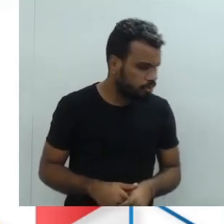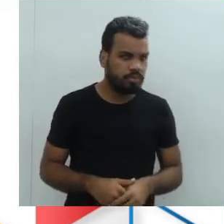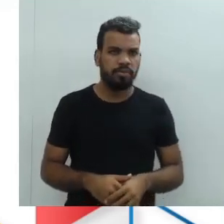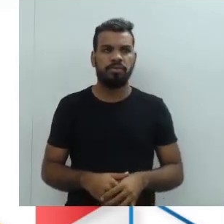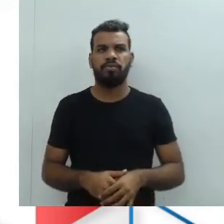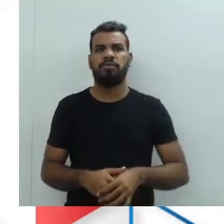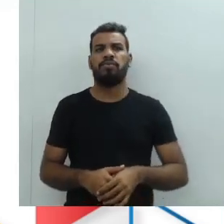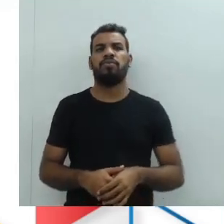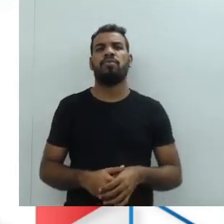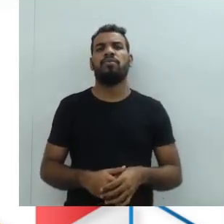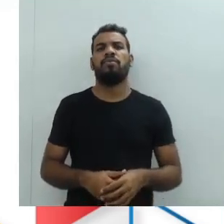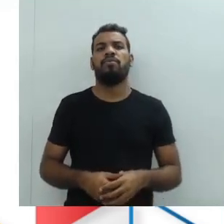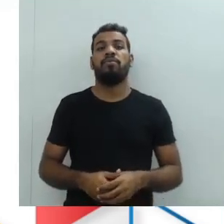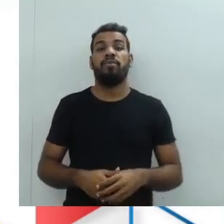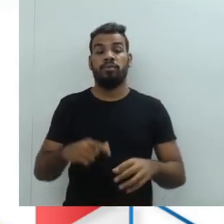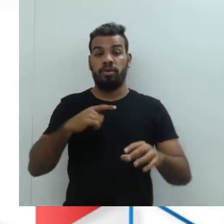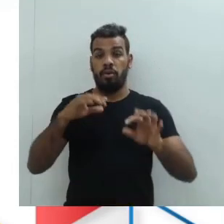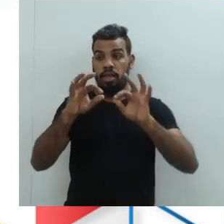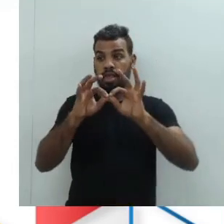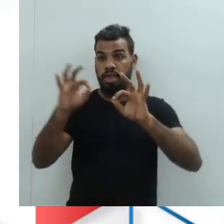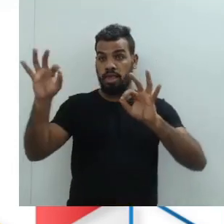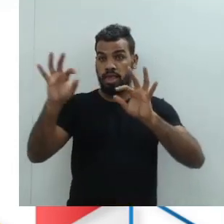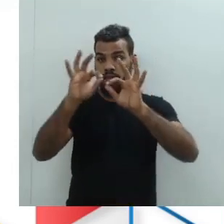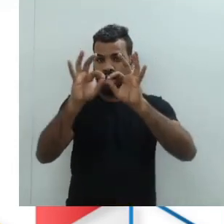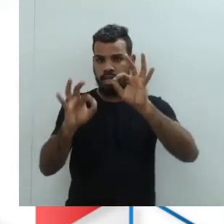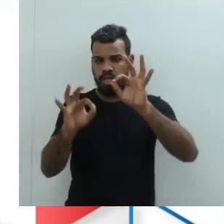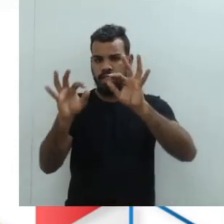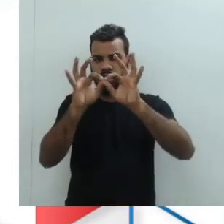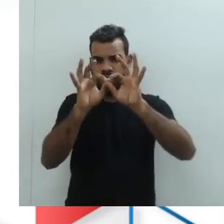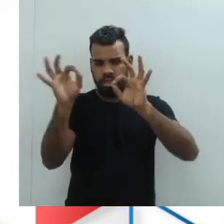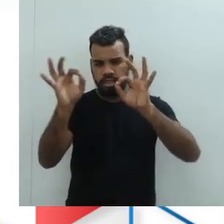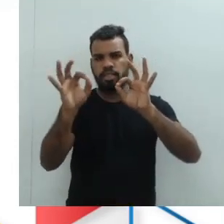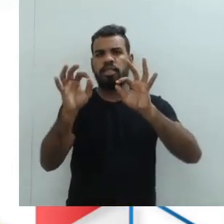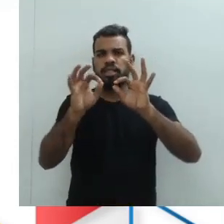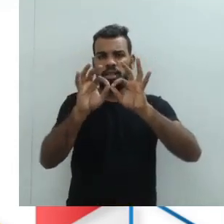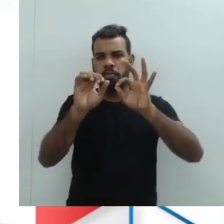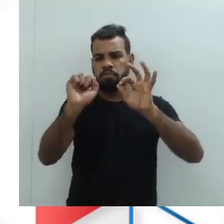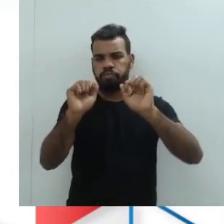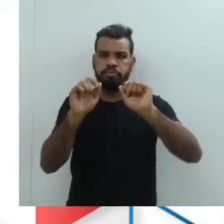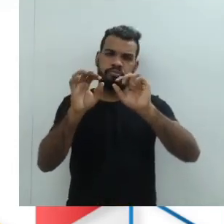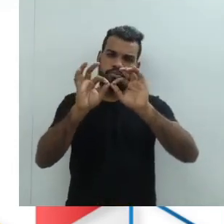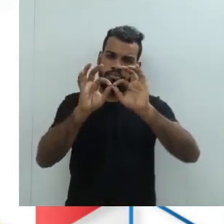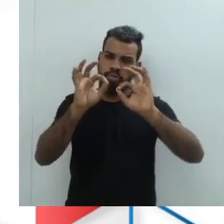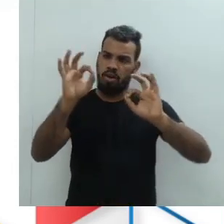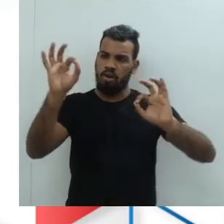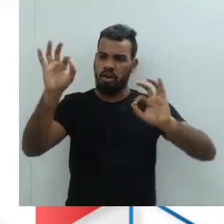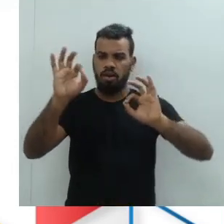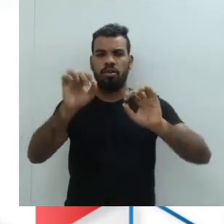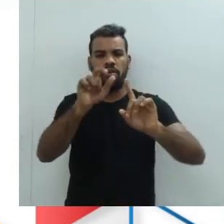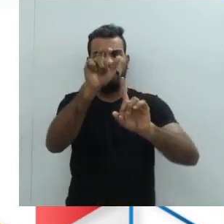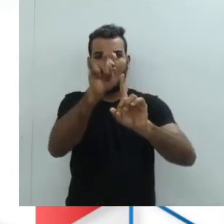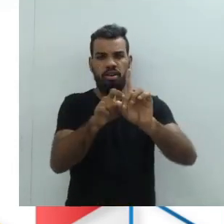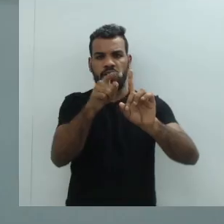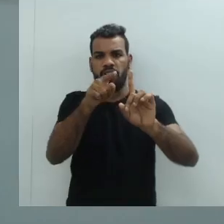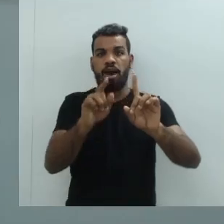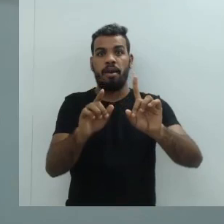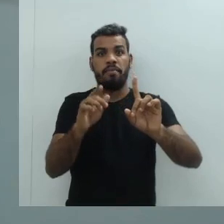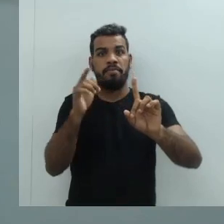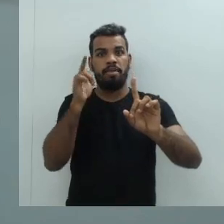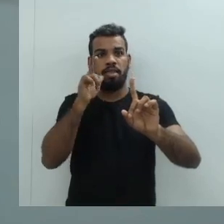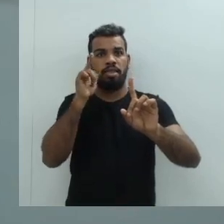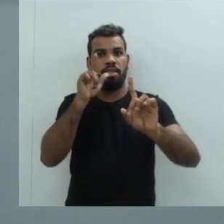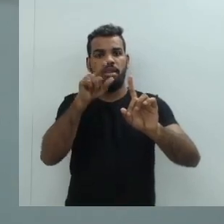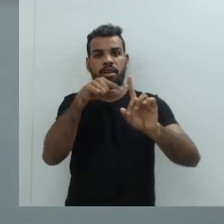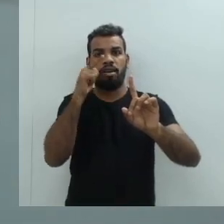ó, que está em forma de linha, né? E você vê que a linha, ela tanto faz ela subir, é quando o candidato está crescendo nas pesquisas, e como ela